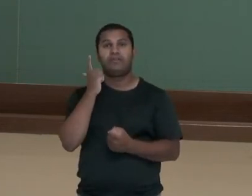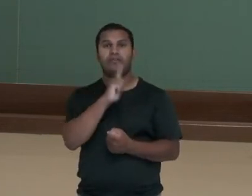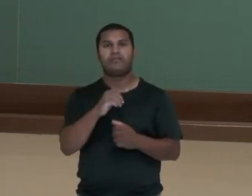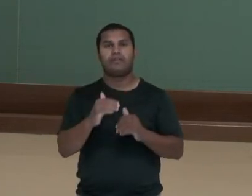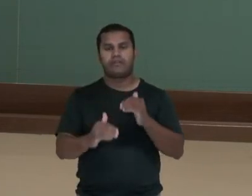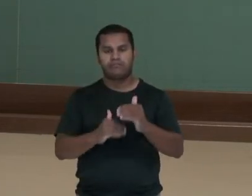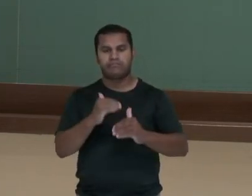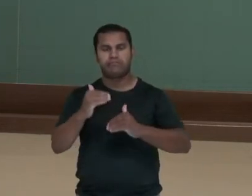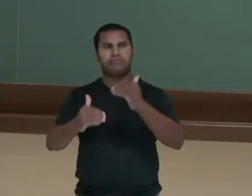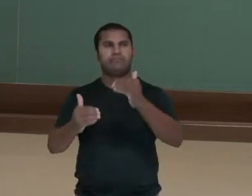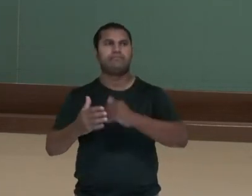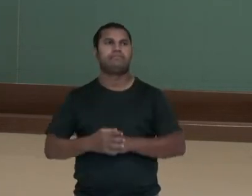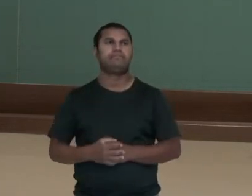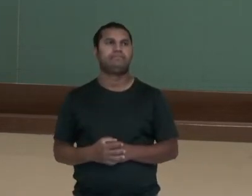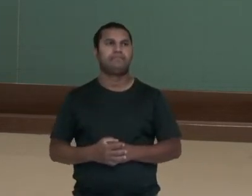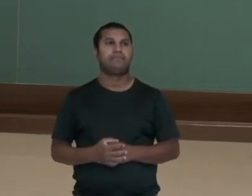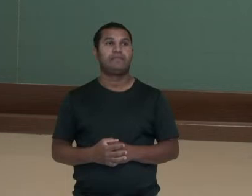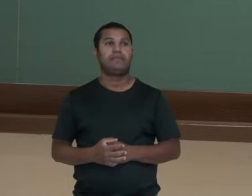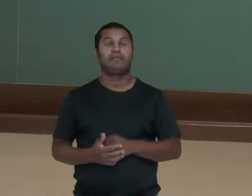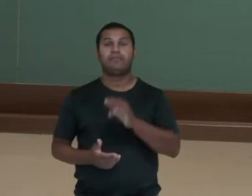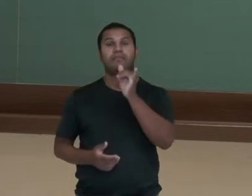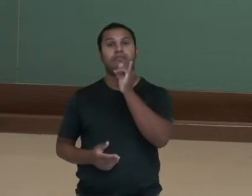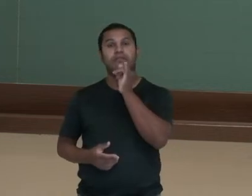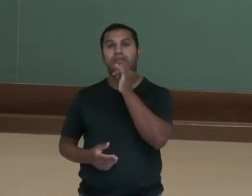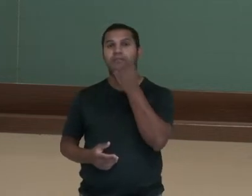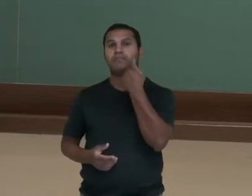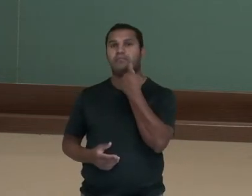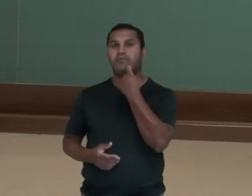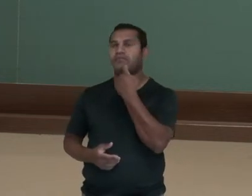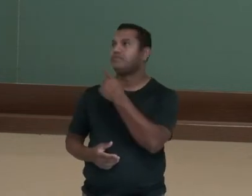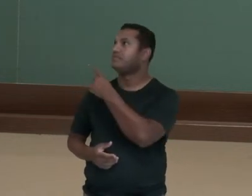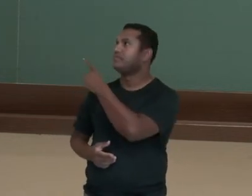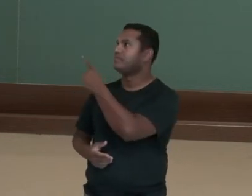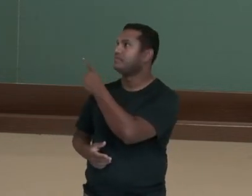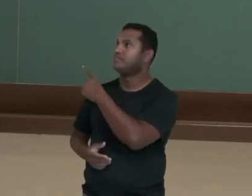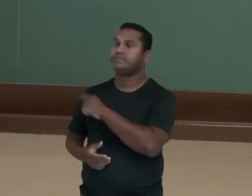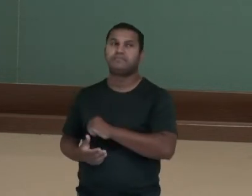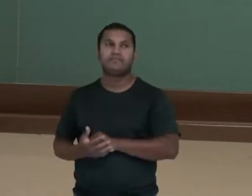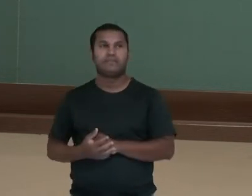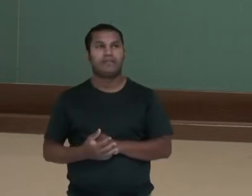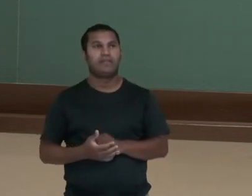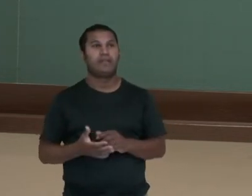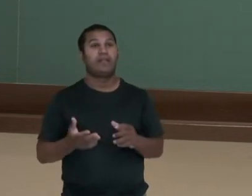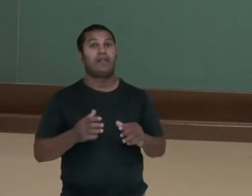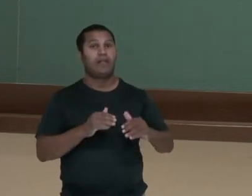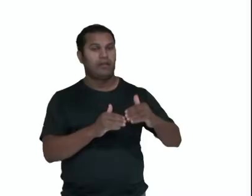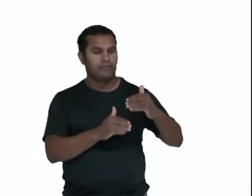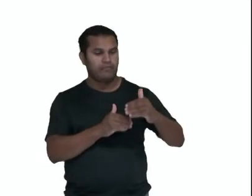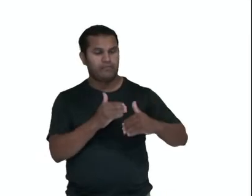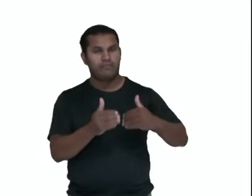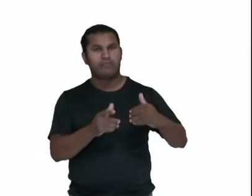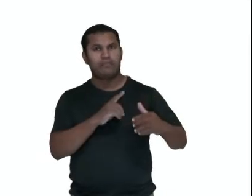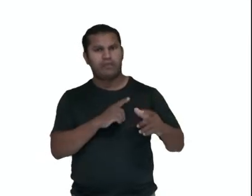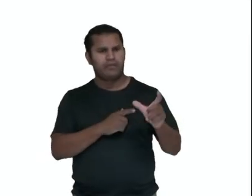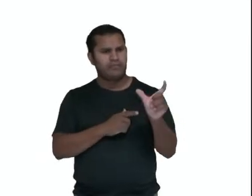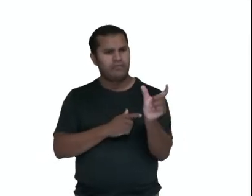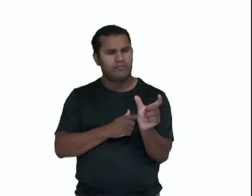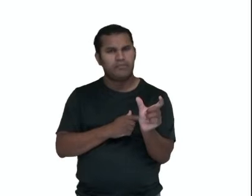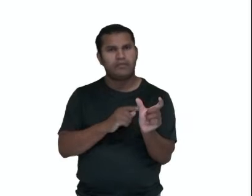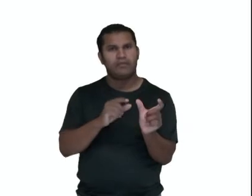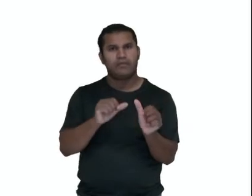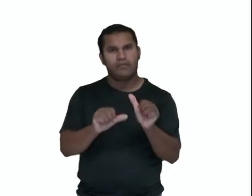como exemplo, um ciclo de vida do salmão, olha, eu tenho os ovos, ele vai passando por a fase de alevino, quando ele é bem